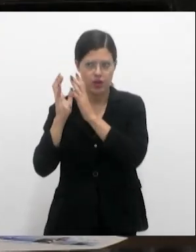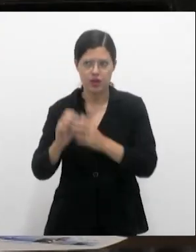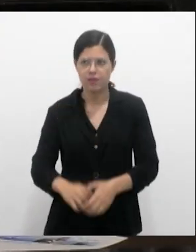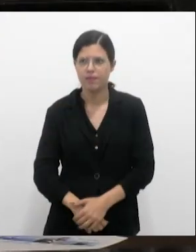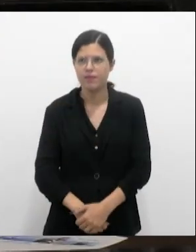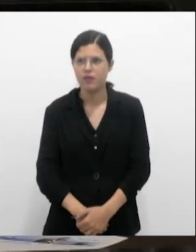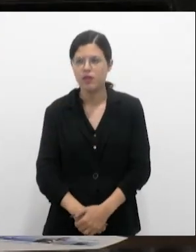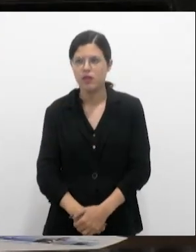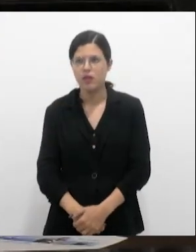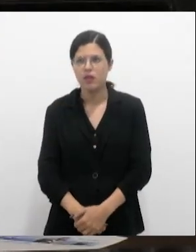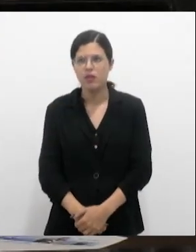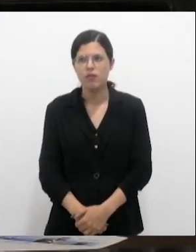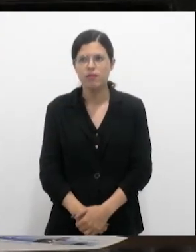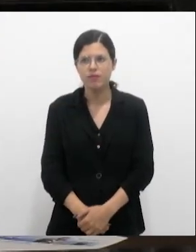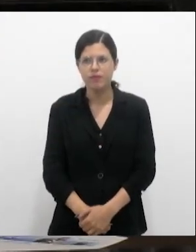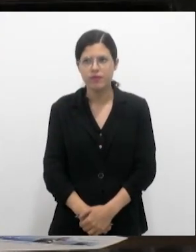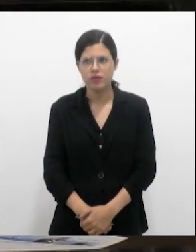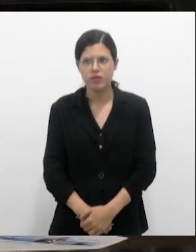Não satisfeito,